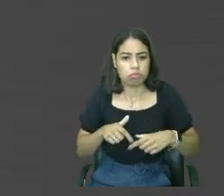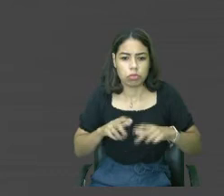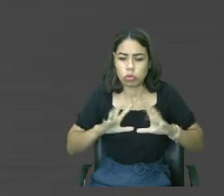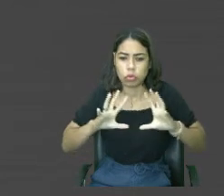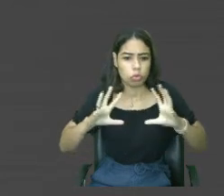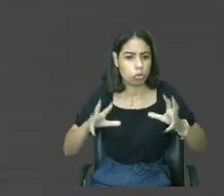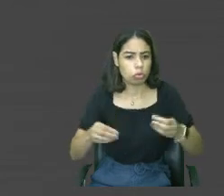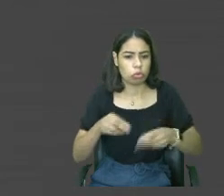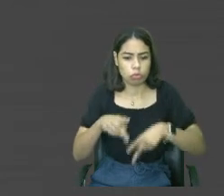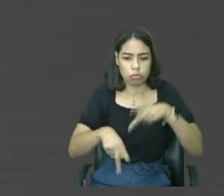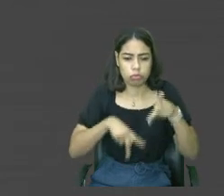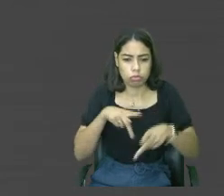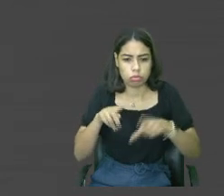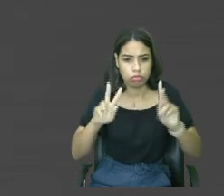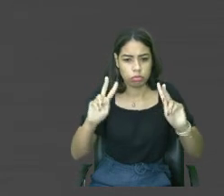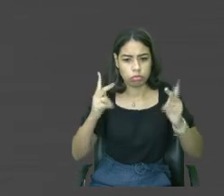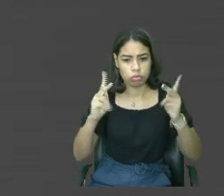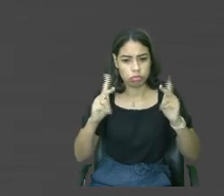população.